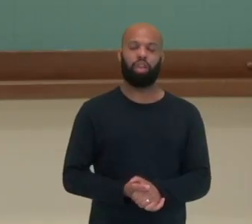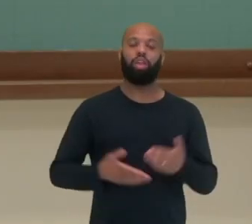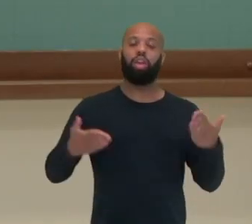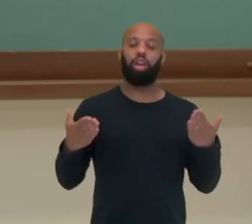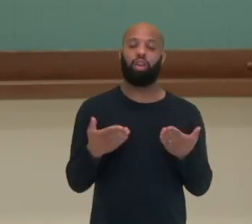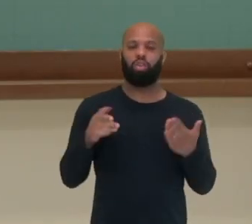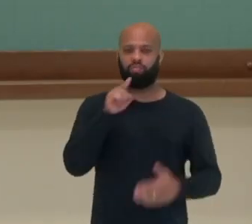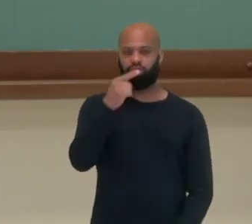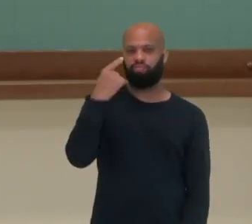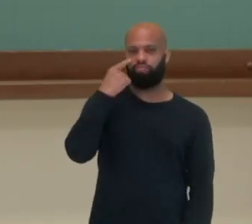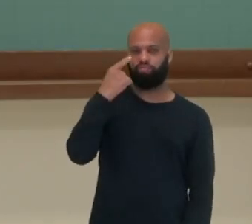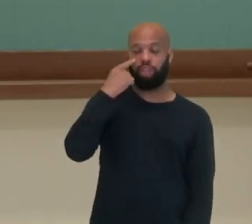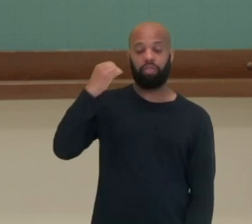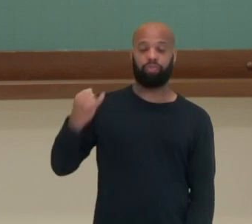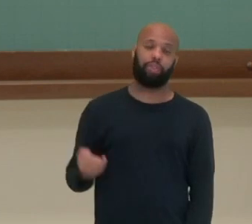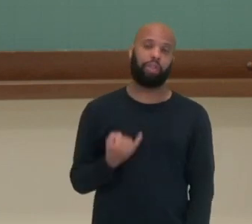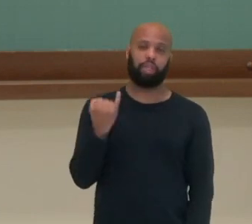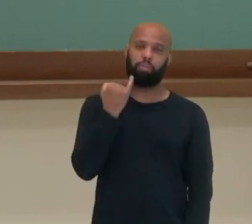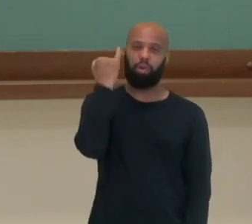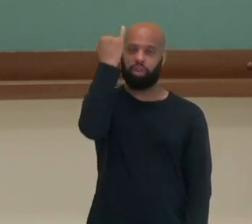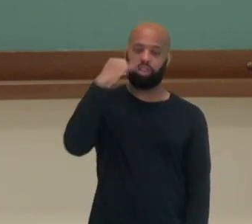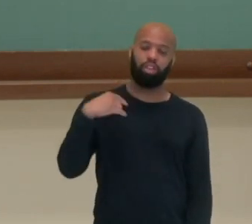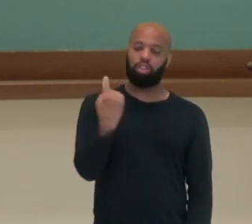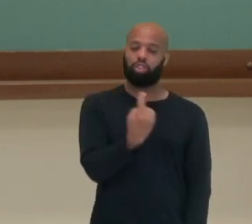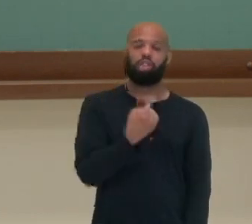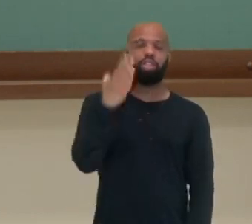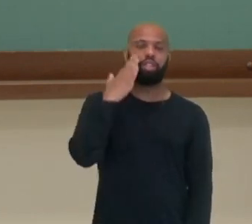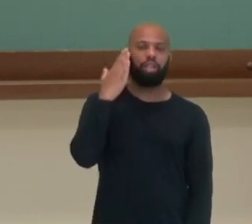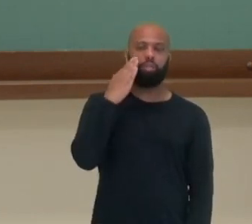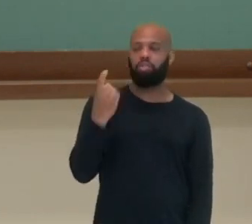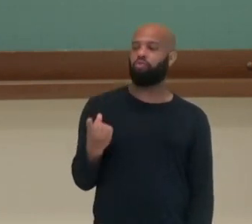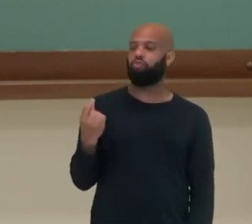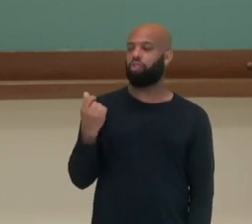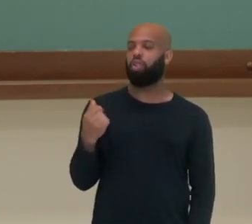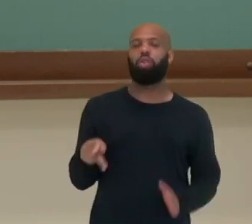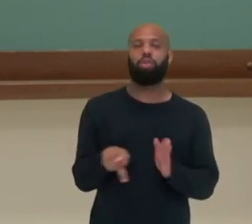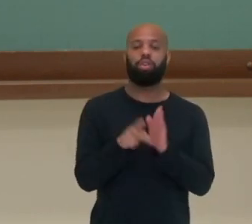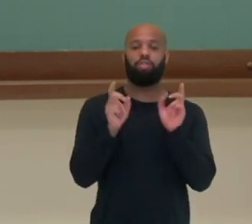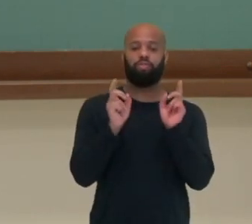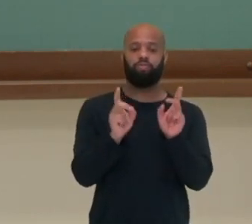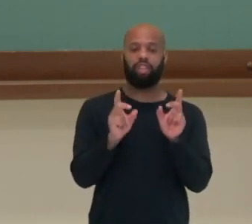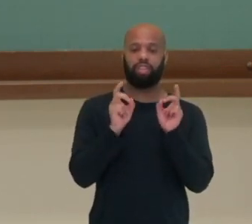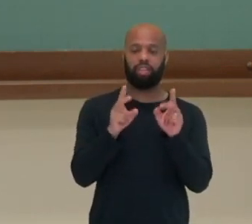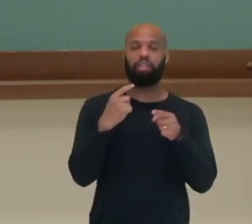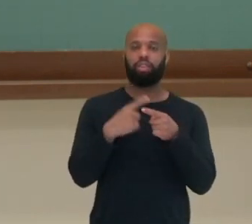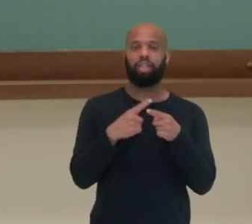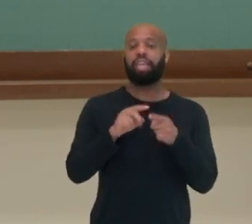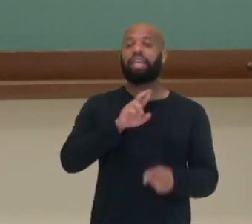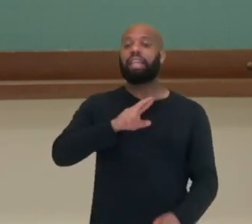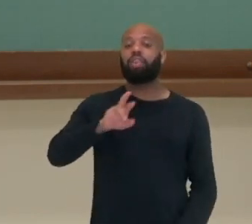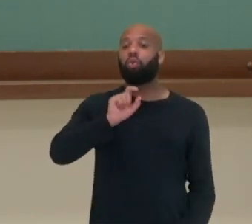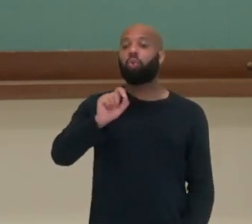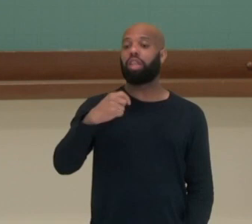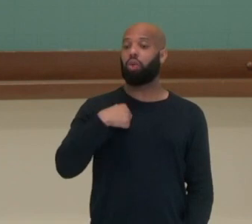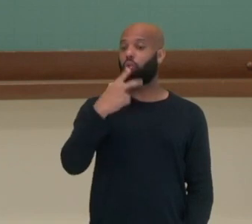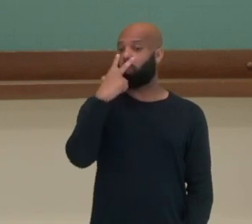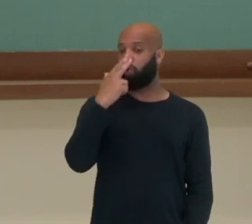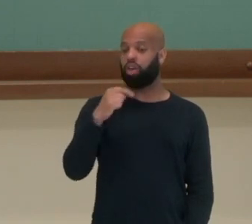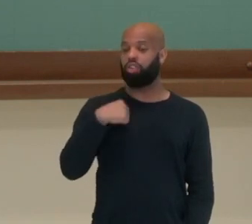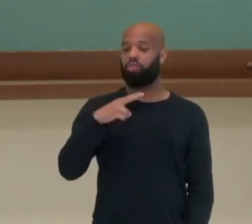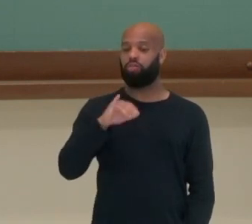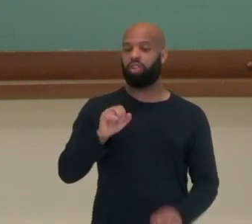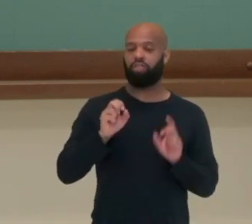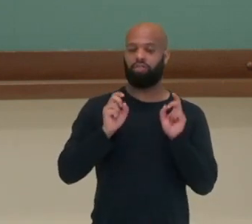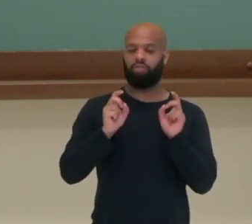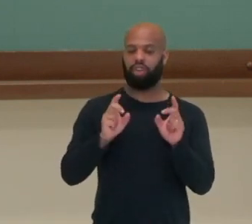Então vocês viram que é muito importante a gente definir esse preço de venda, que não é o que eu acho que eu devo vender.